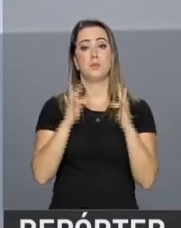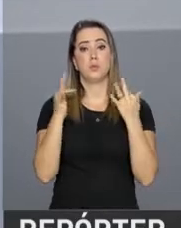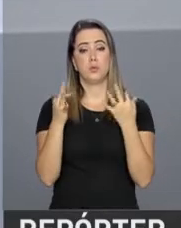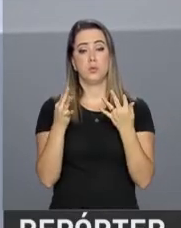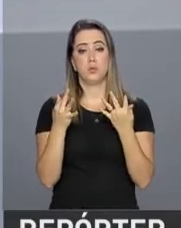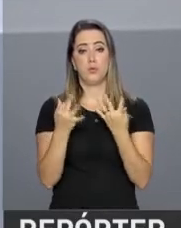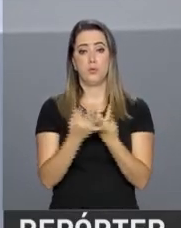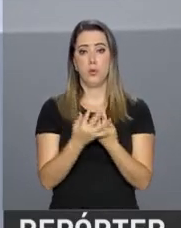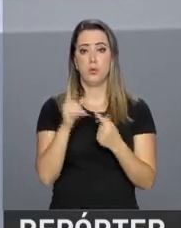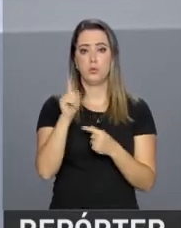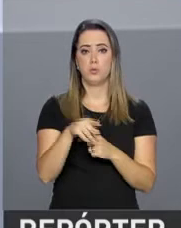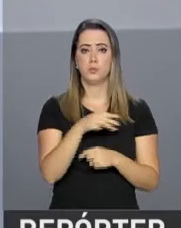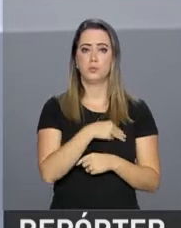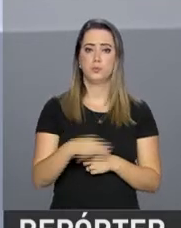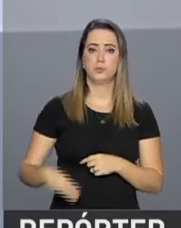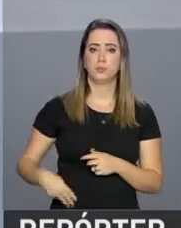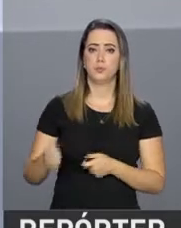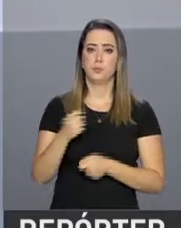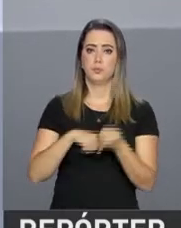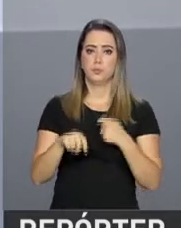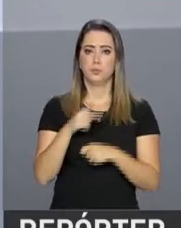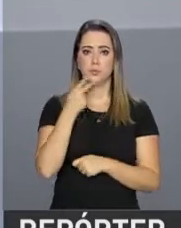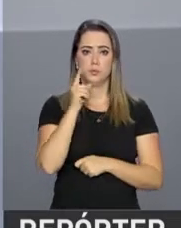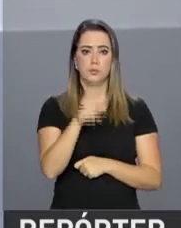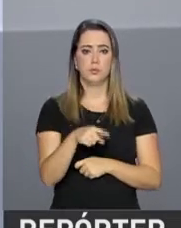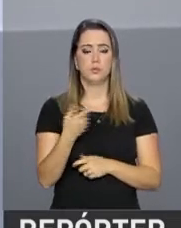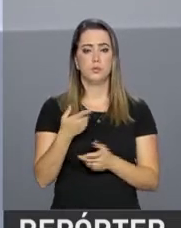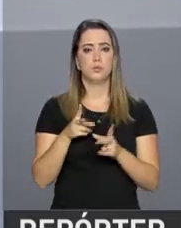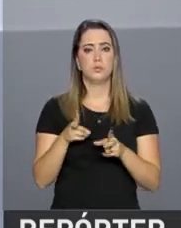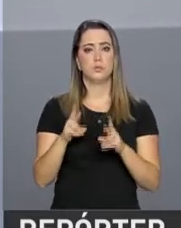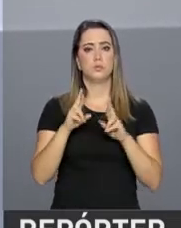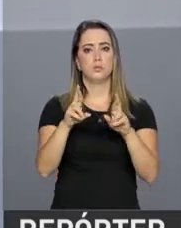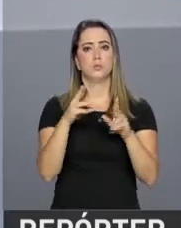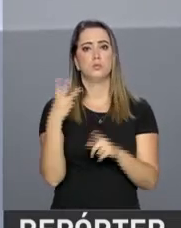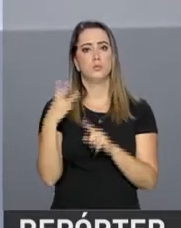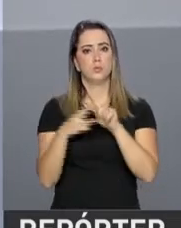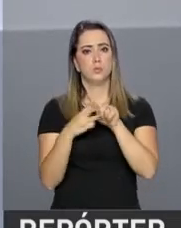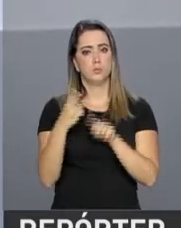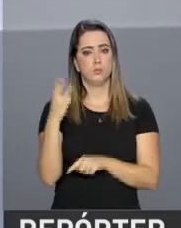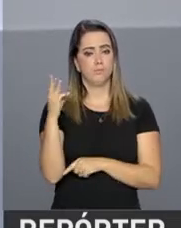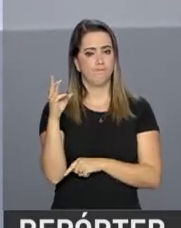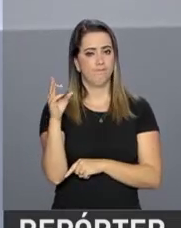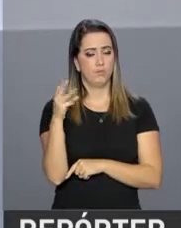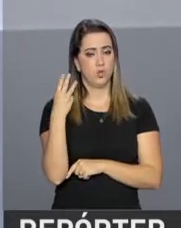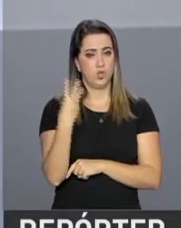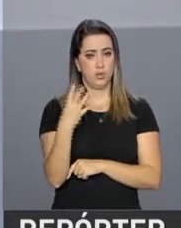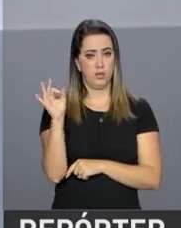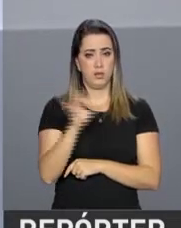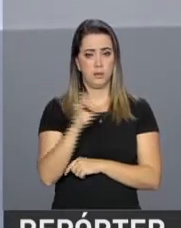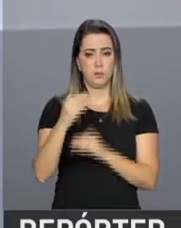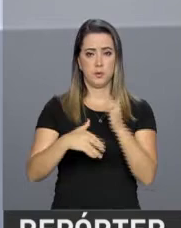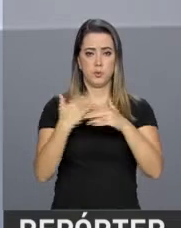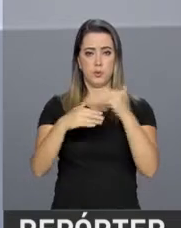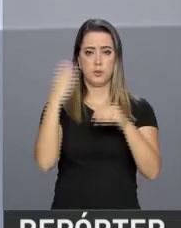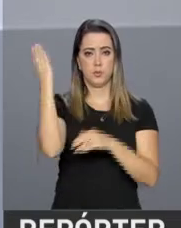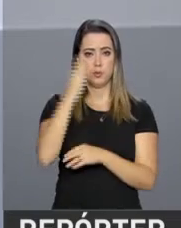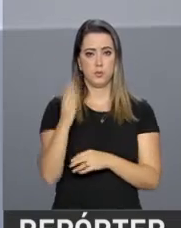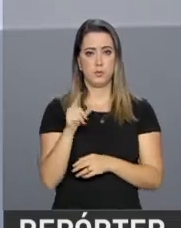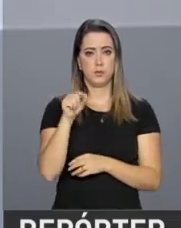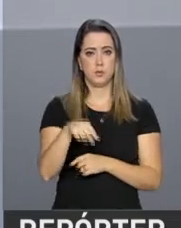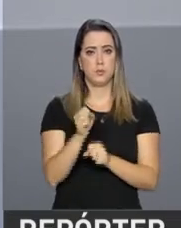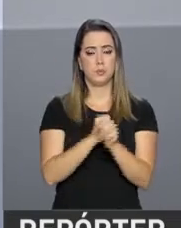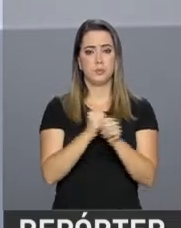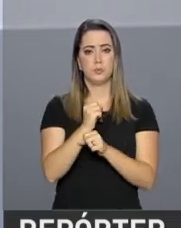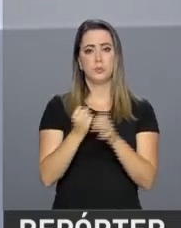é o ministro da fazenda e henrique meirelles ele falou sobre a expectativa de 3% para o crescimento do brasil este ano